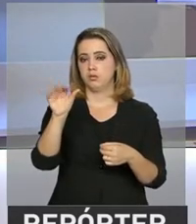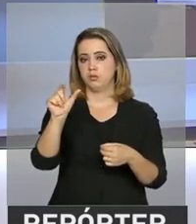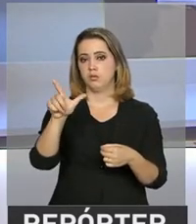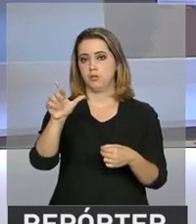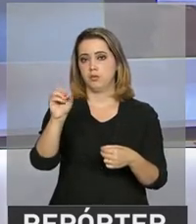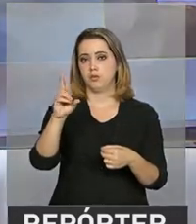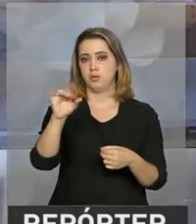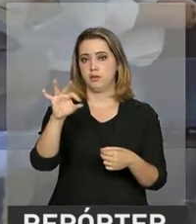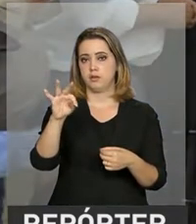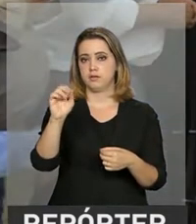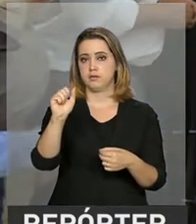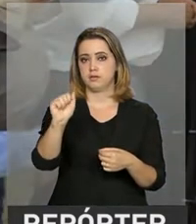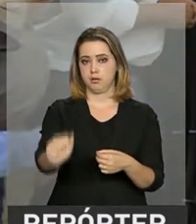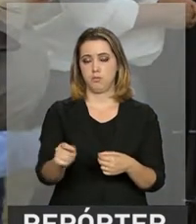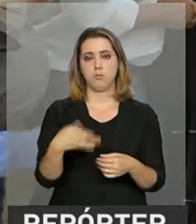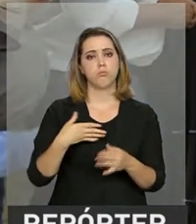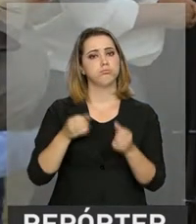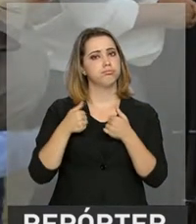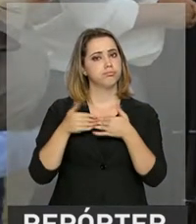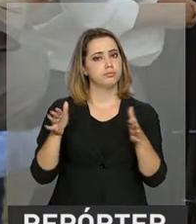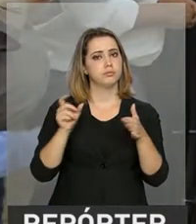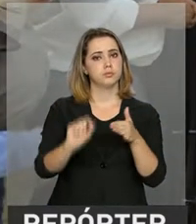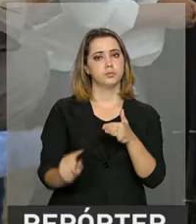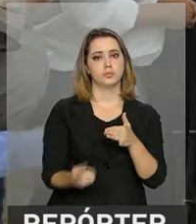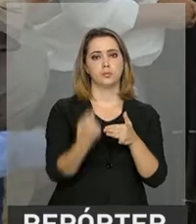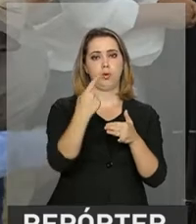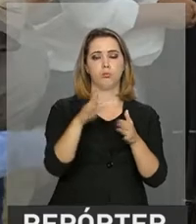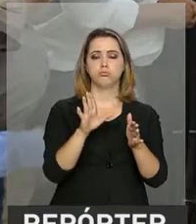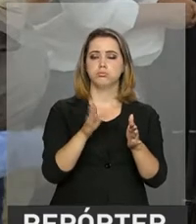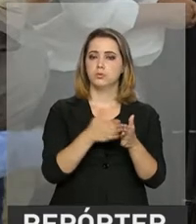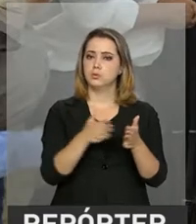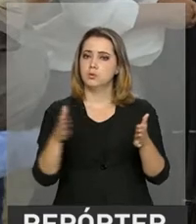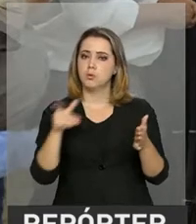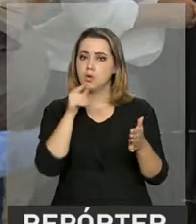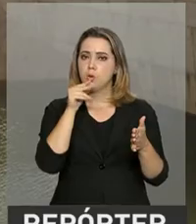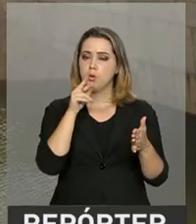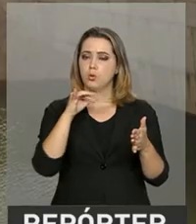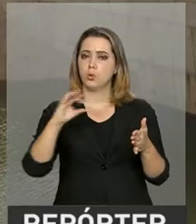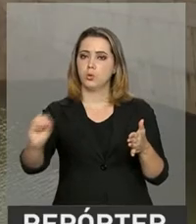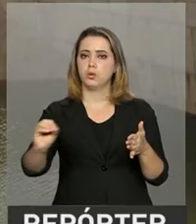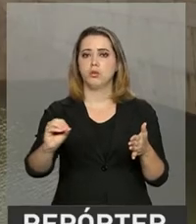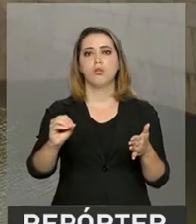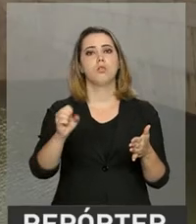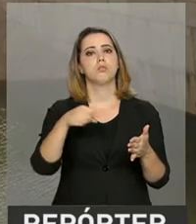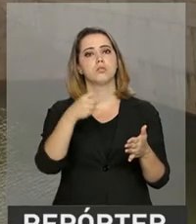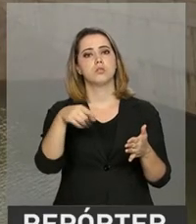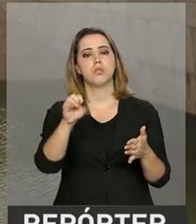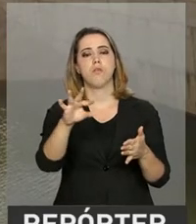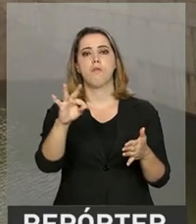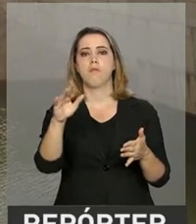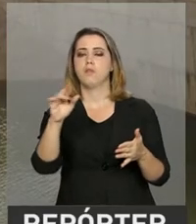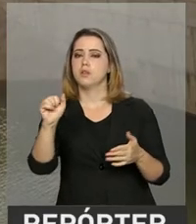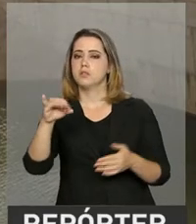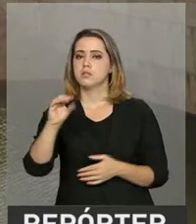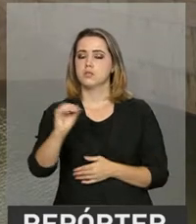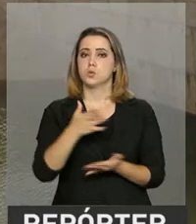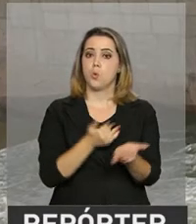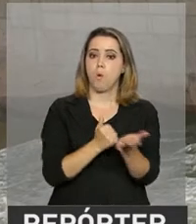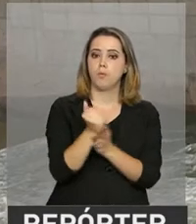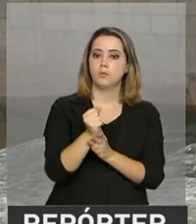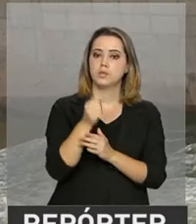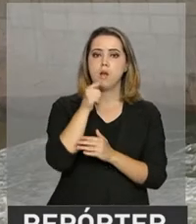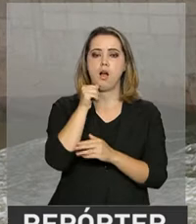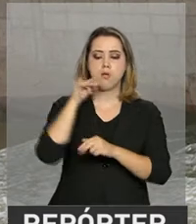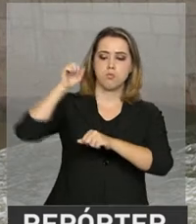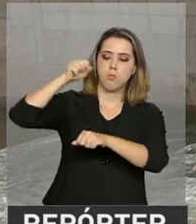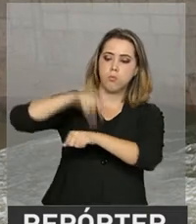presidente Michel Temer inaugurou mais uma etapa do programa de integração do Rio São Francisco. Ele acionou o dispositivo que dá início ao